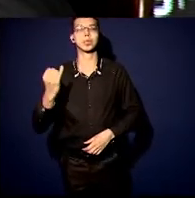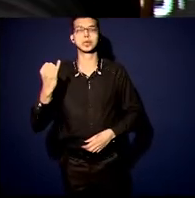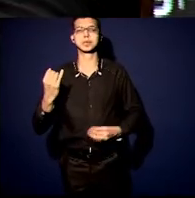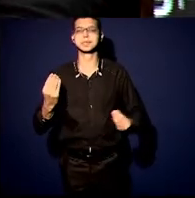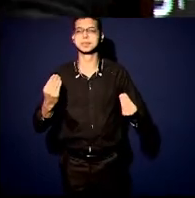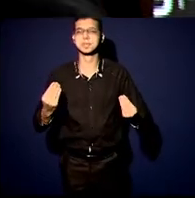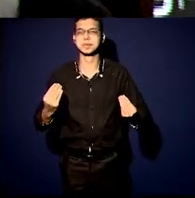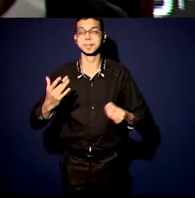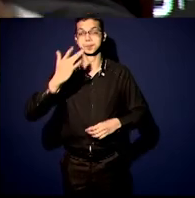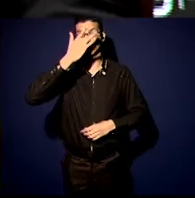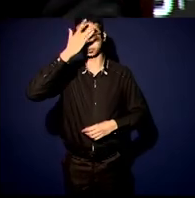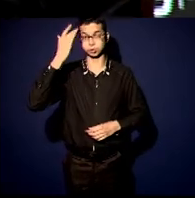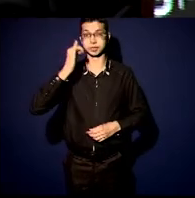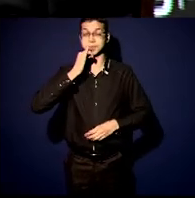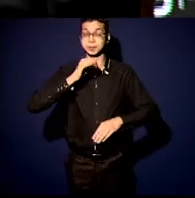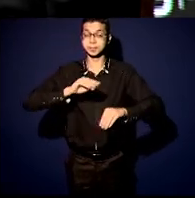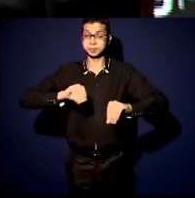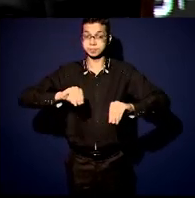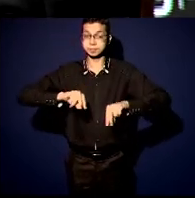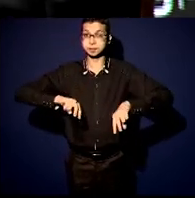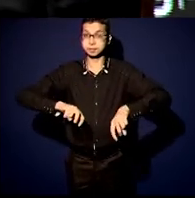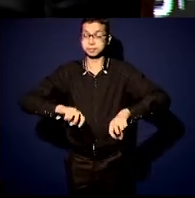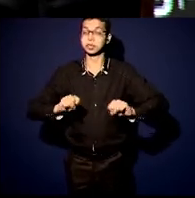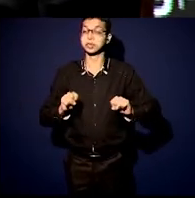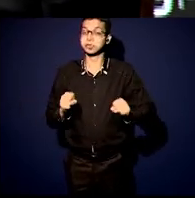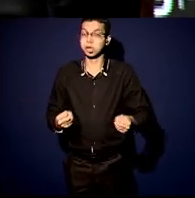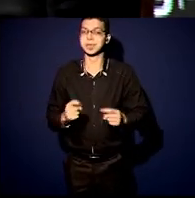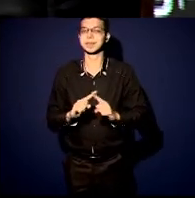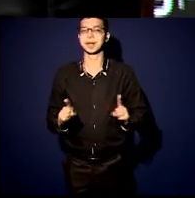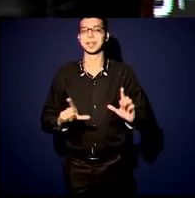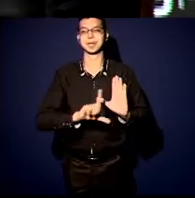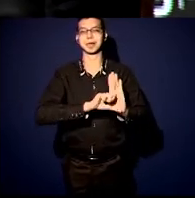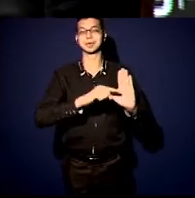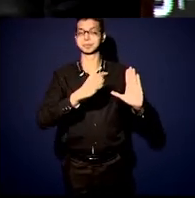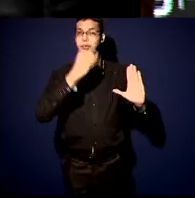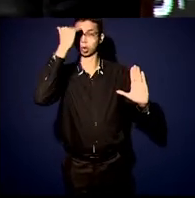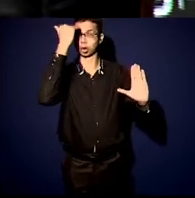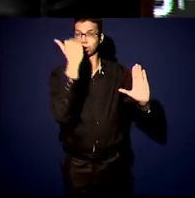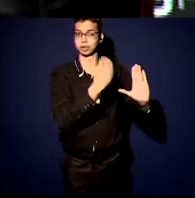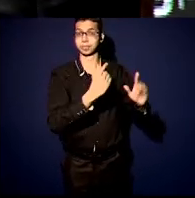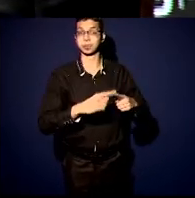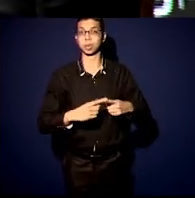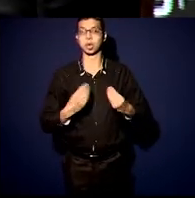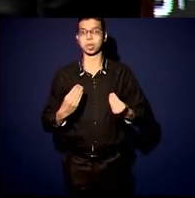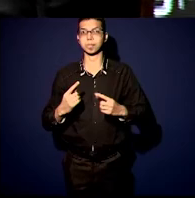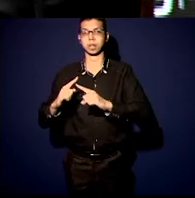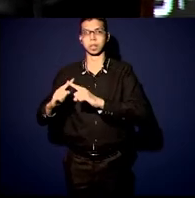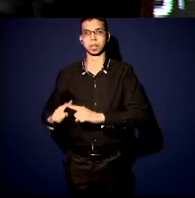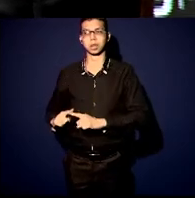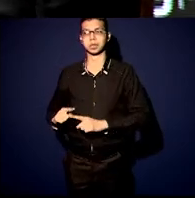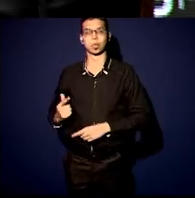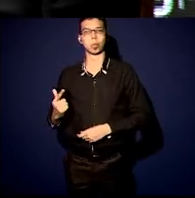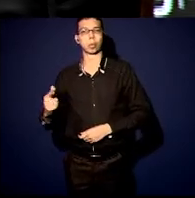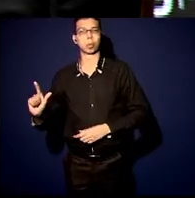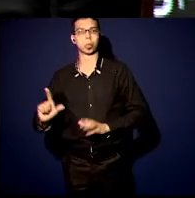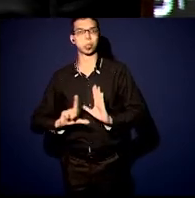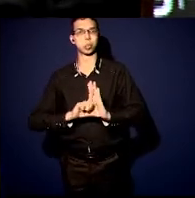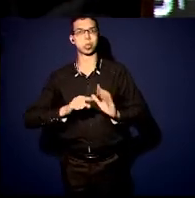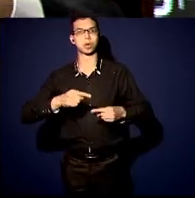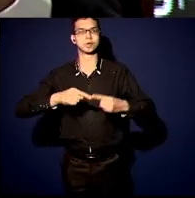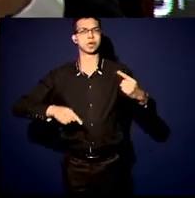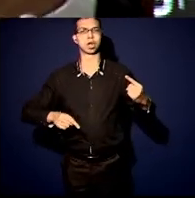exemplo se dedica a mineração cumprindo a lei porque sofre uma concorrência dela Leal obviamente entre quem é